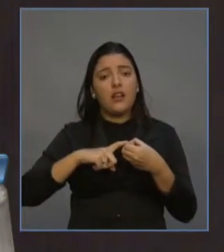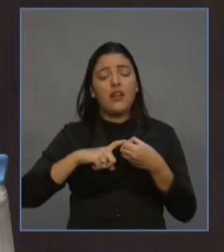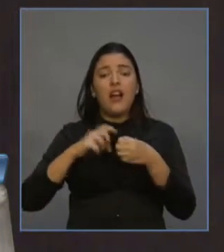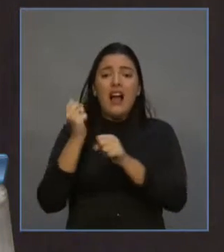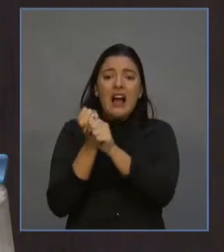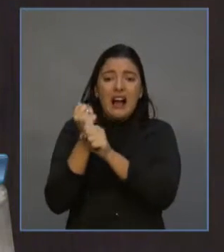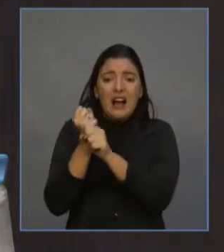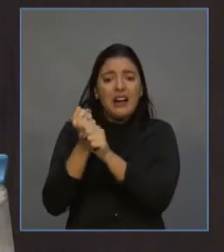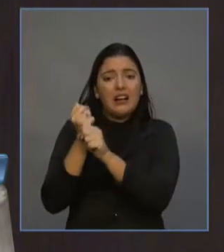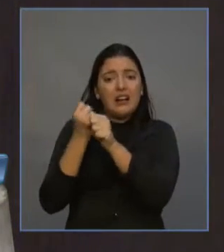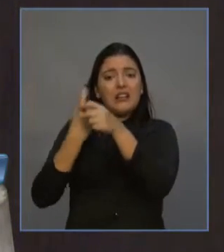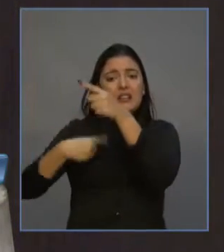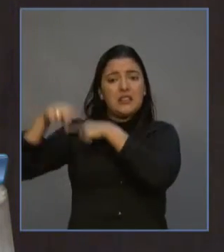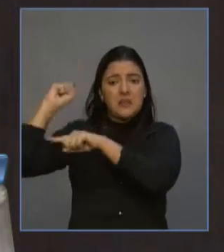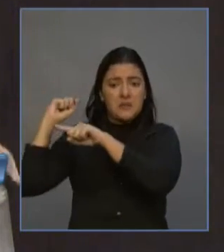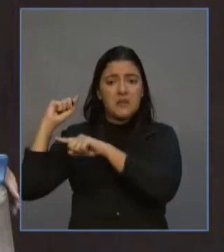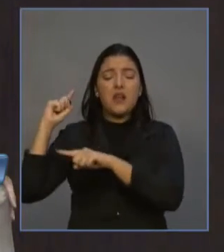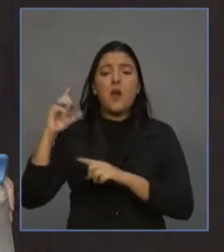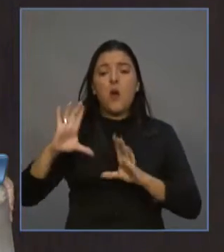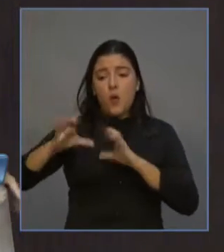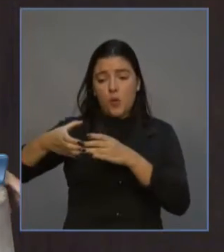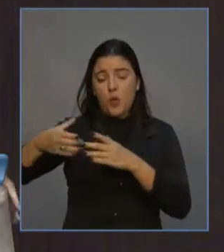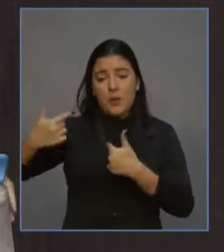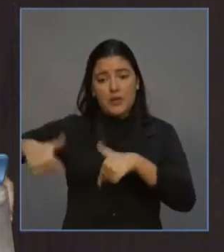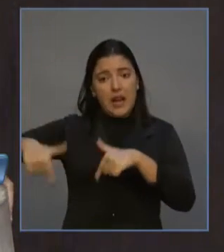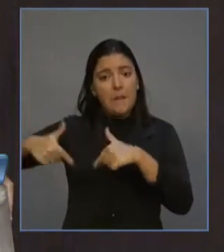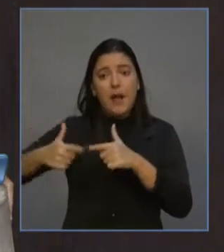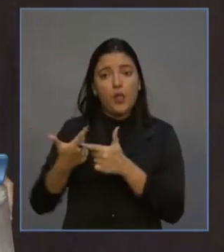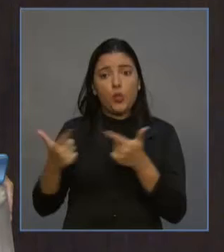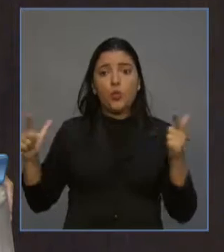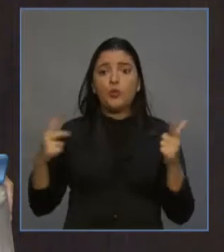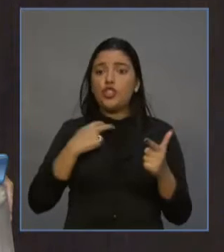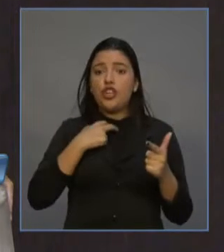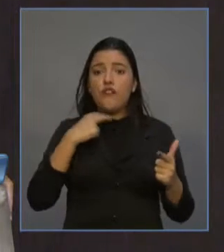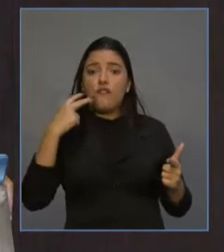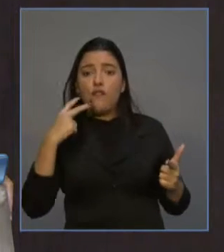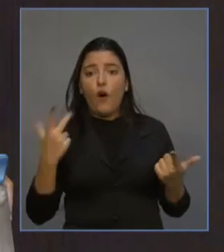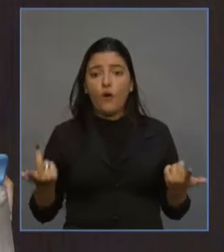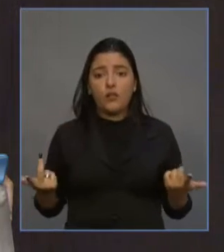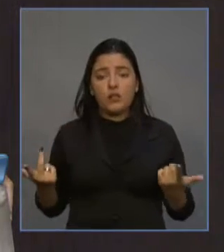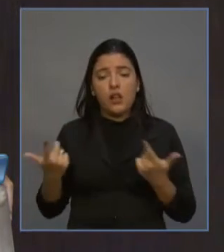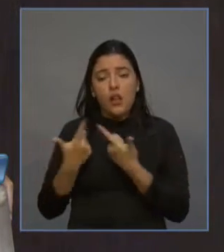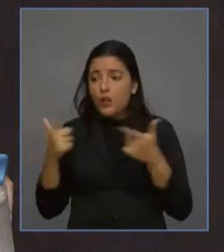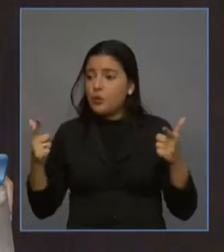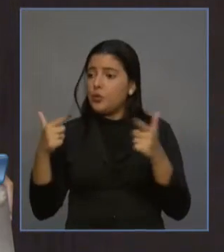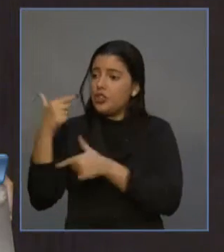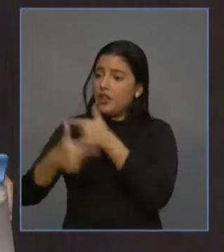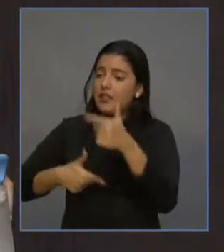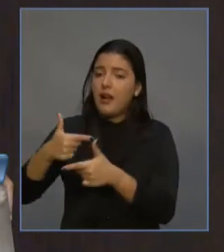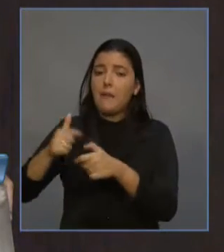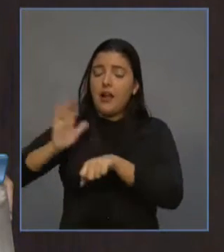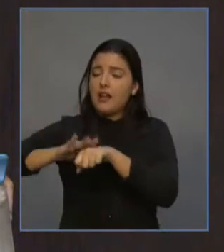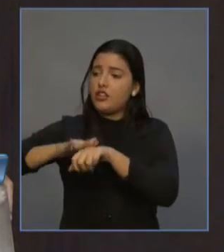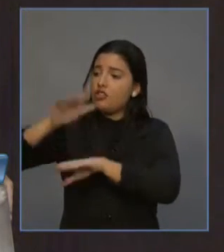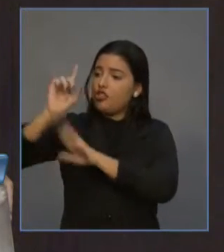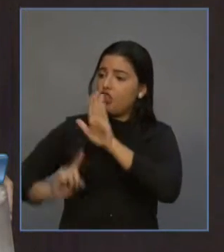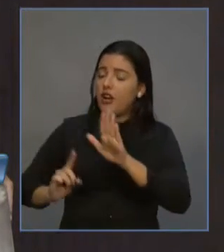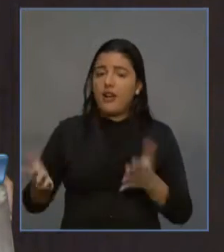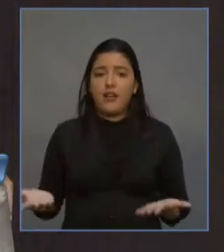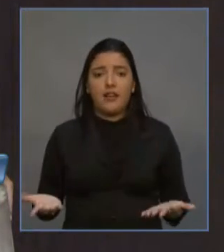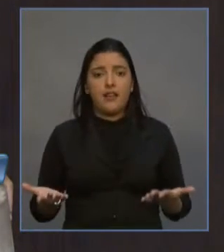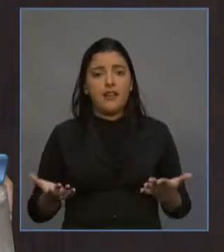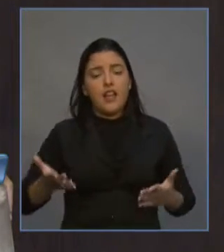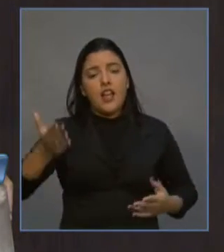décadas e décadas ao passado, onde a classe trabalhadora não tinha voz nem vez, onde os trabalhadores do campo e da cidade,